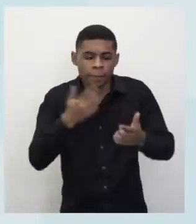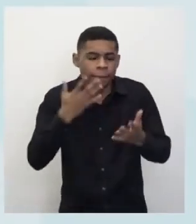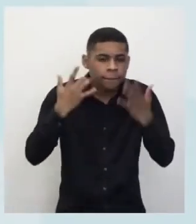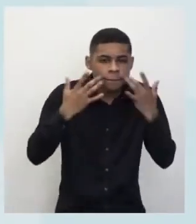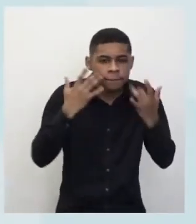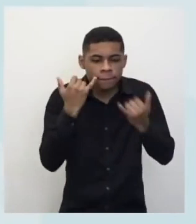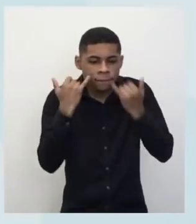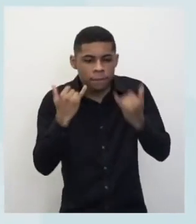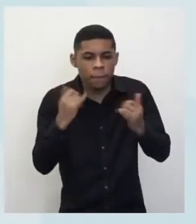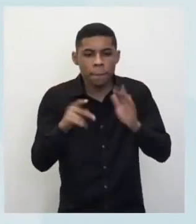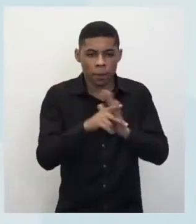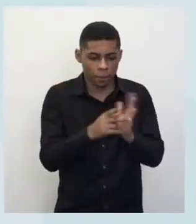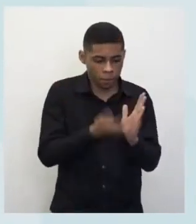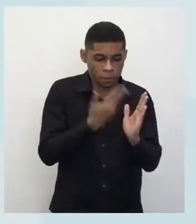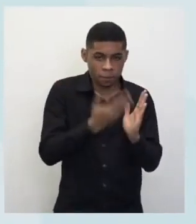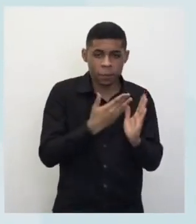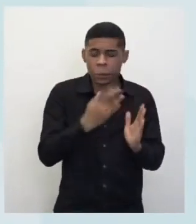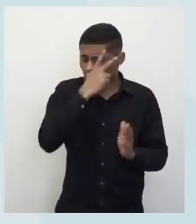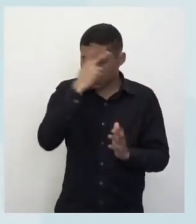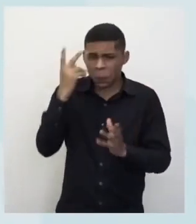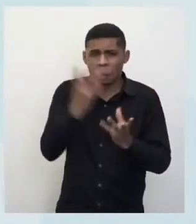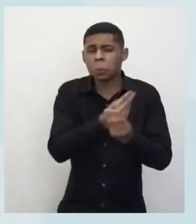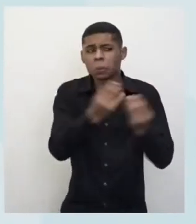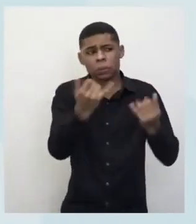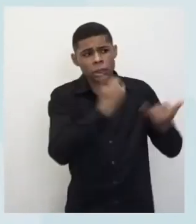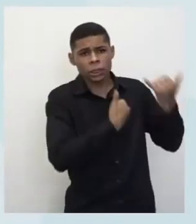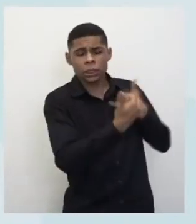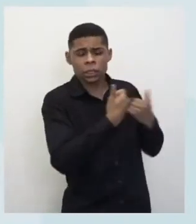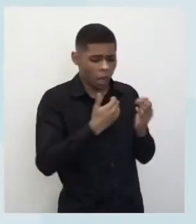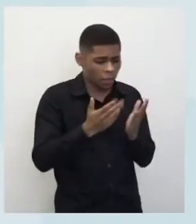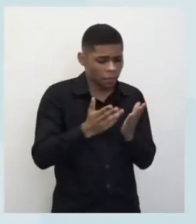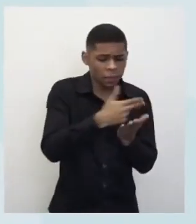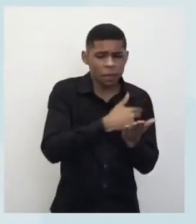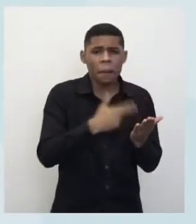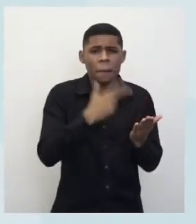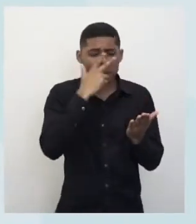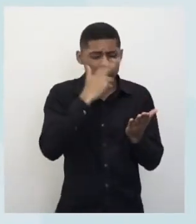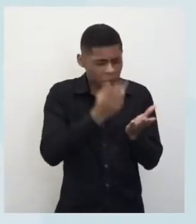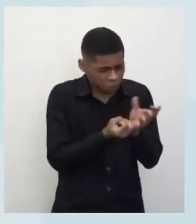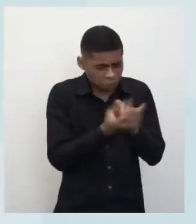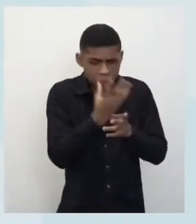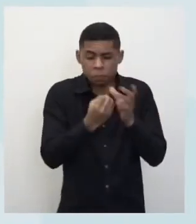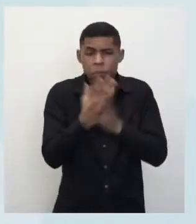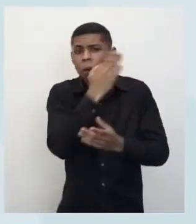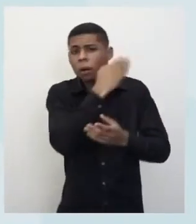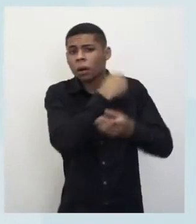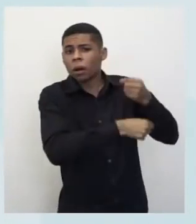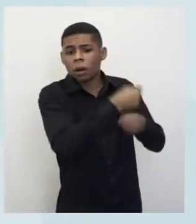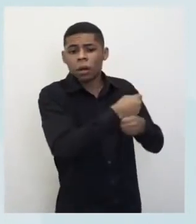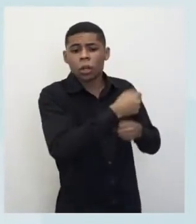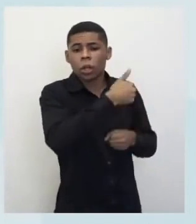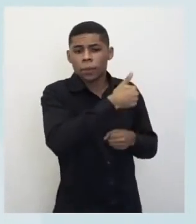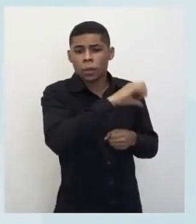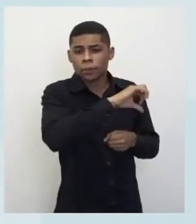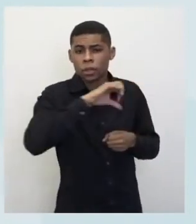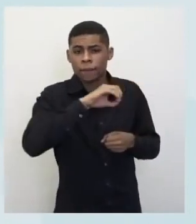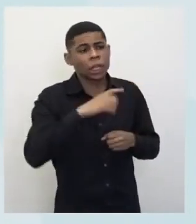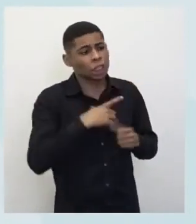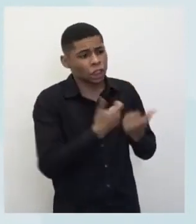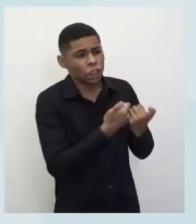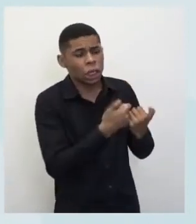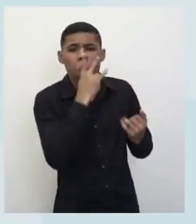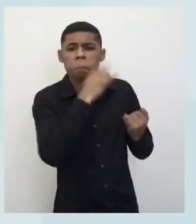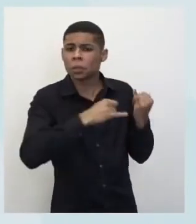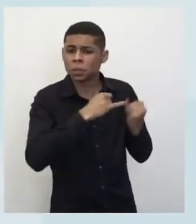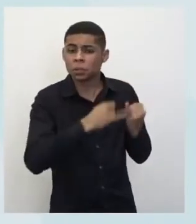para revistas, todo mundo me disse que meus desenhos pareciam saídos de um game dos anos 90. Até que uma história em